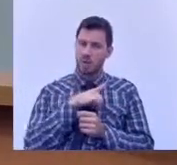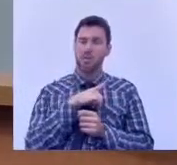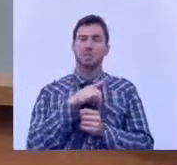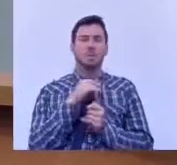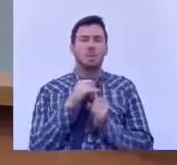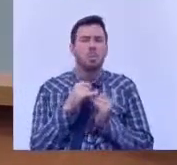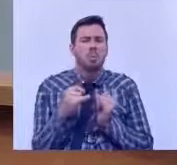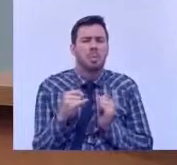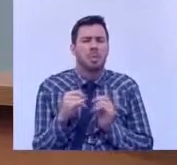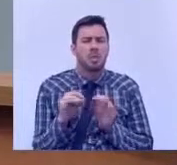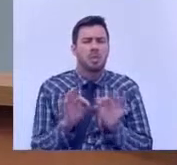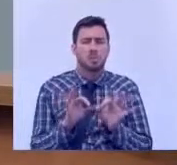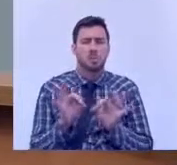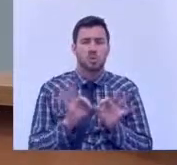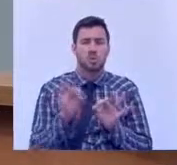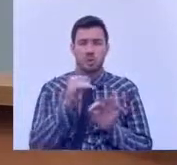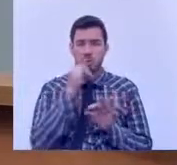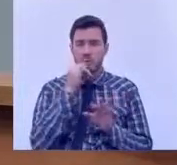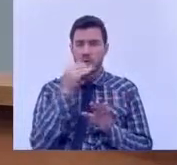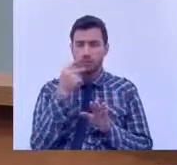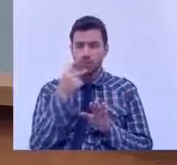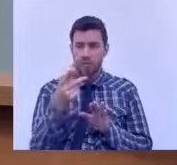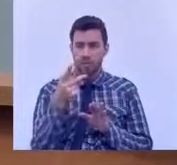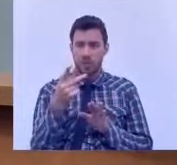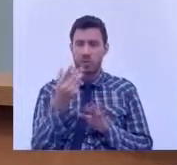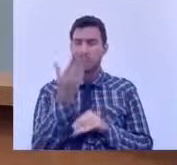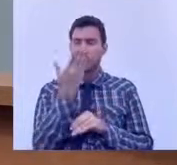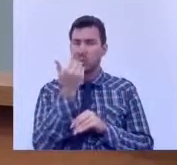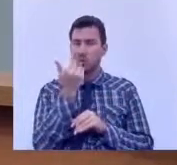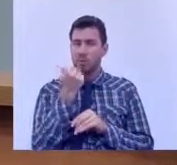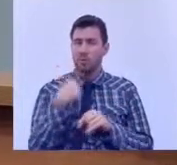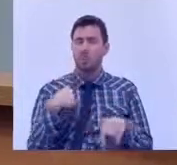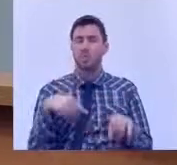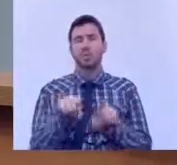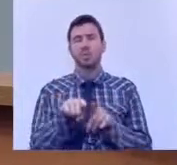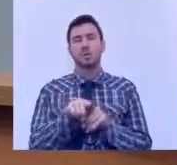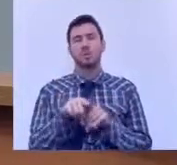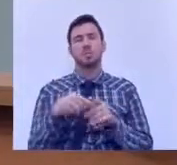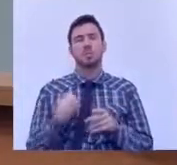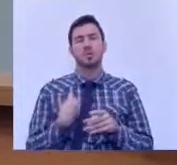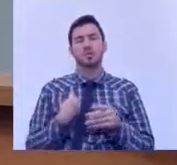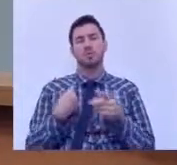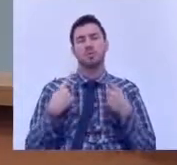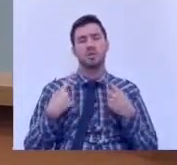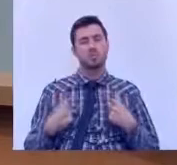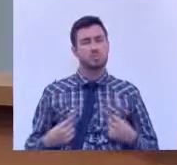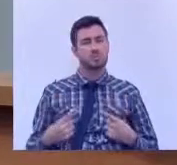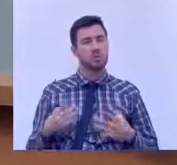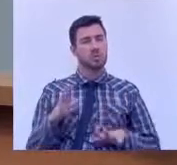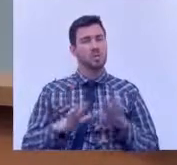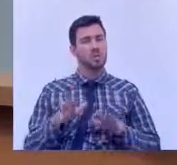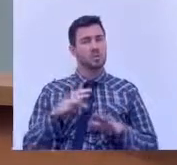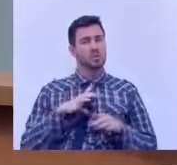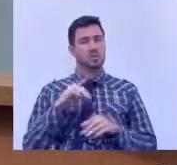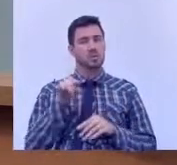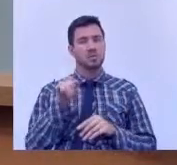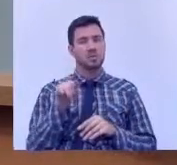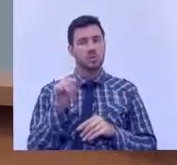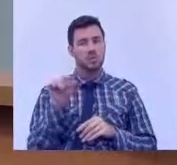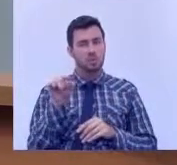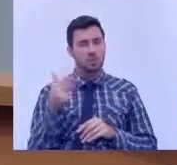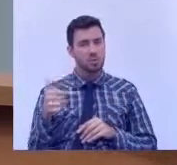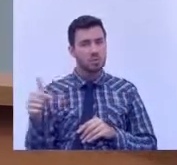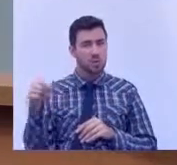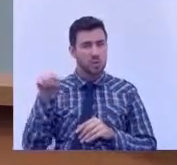pagar. Quando eu falo mínimo, é o mínimo de se alimentar e ter uma vida digna. Mas, muitas vezes, você não tem os R$1.200 de um caixão,